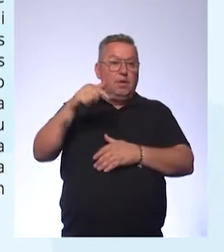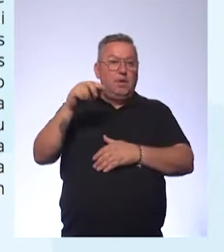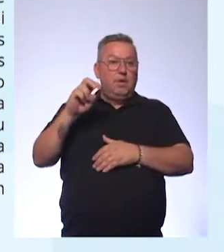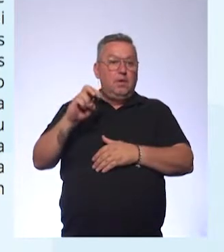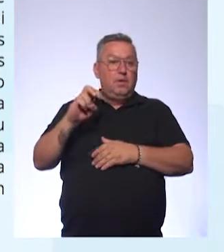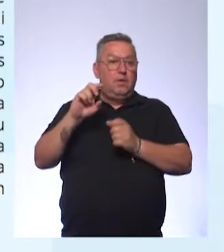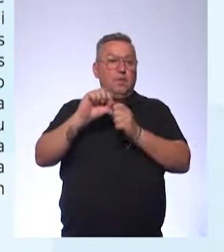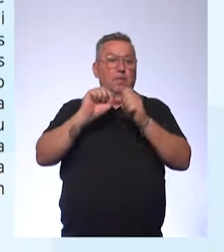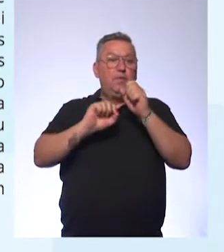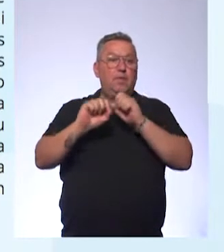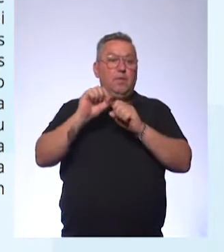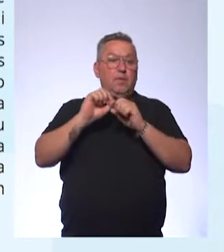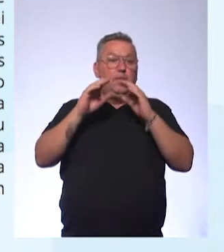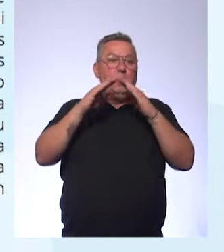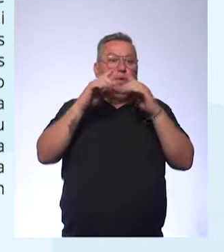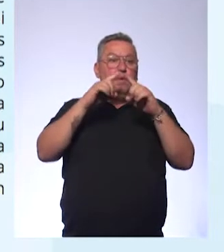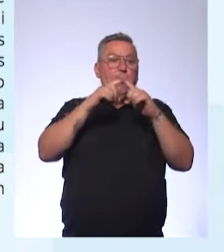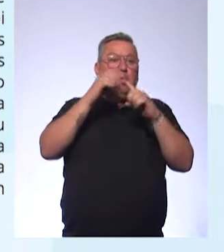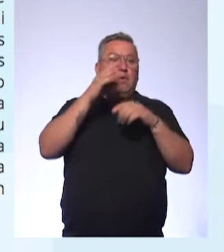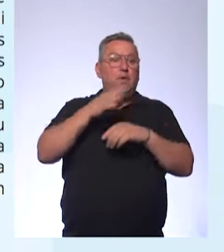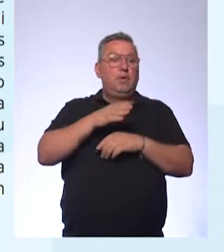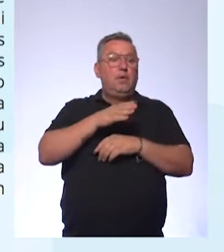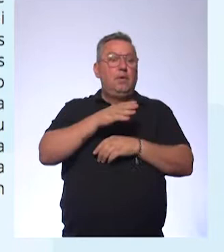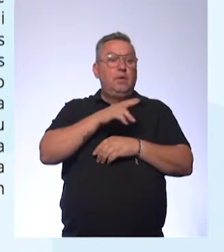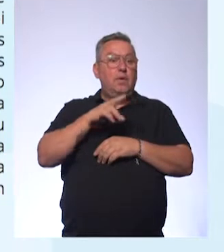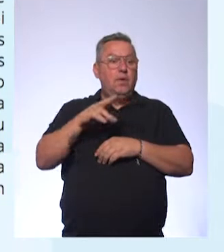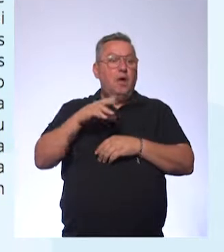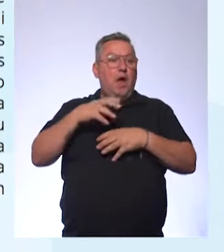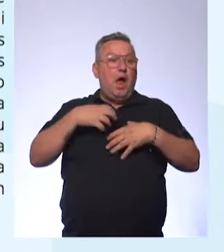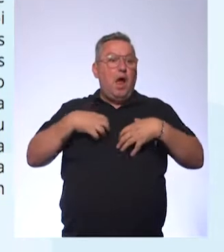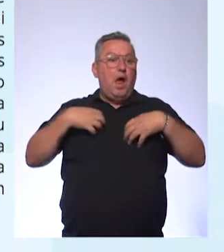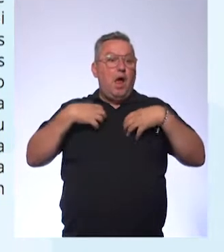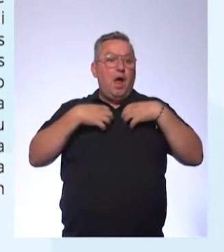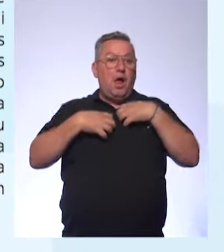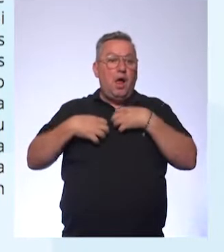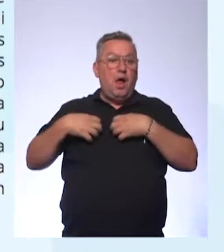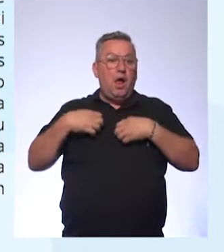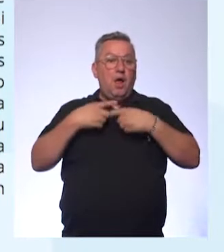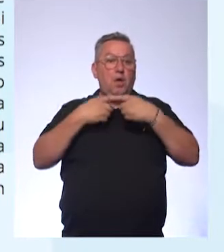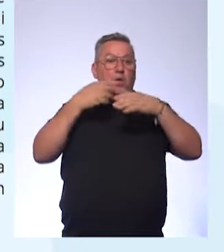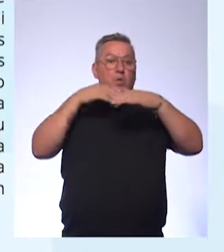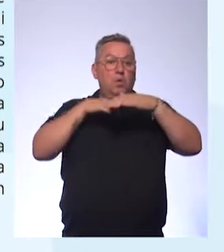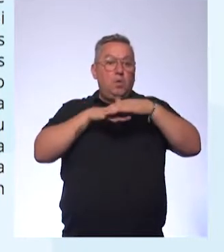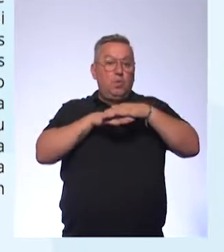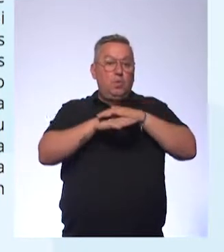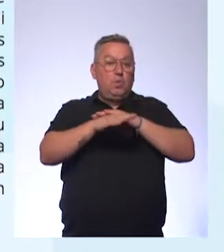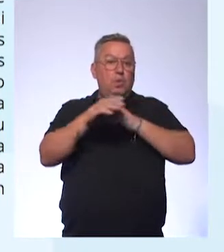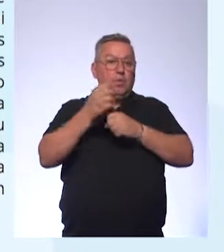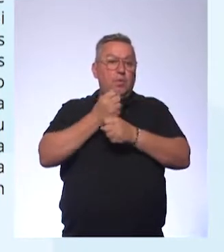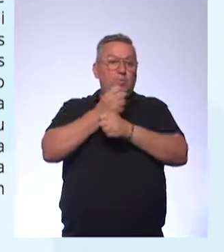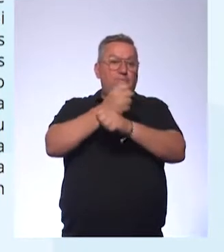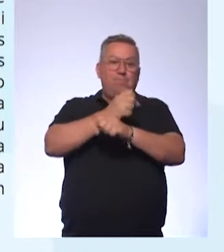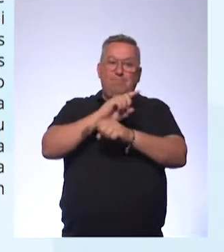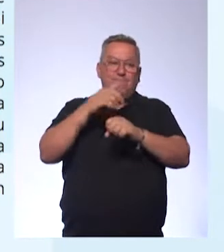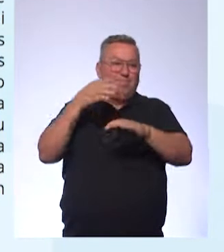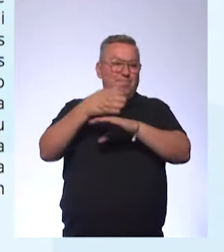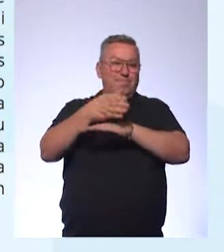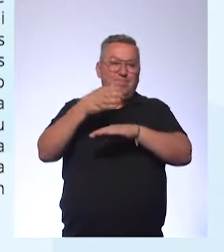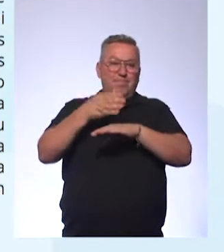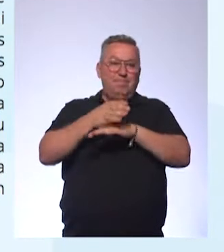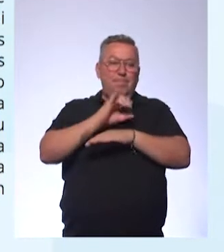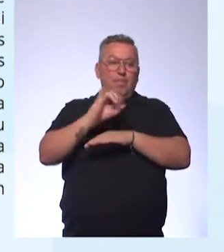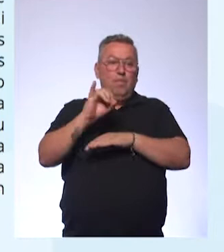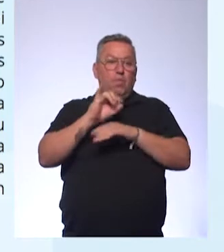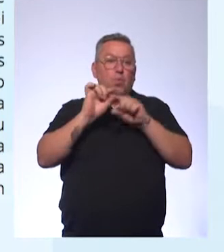1775 foi construída a Capela dos Aflitos, onde eram enterrados os escravizados que não participavam da Irmandade